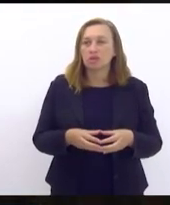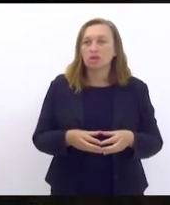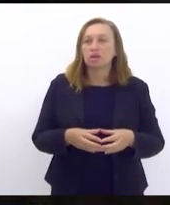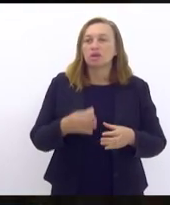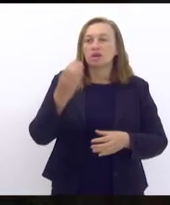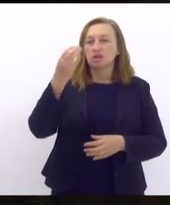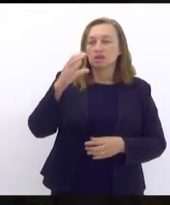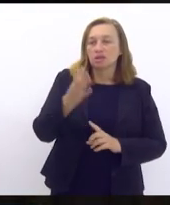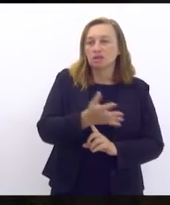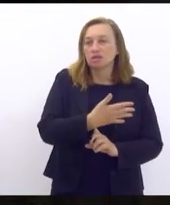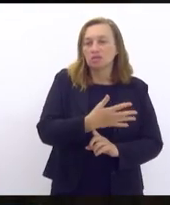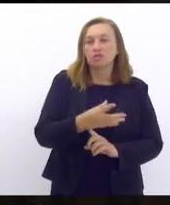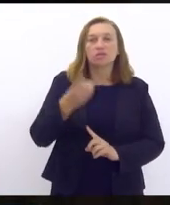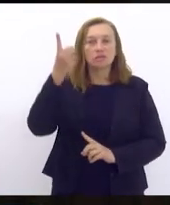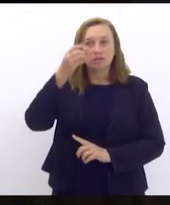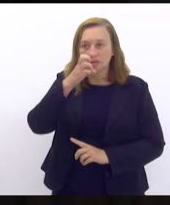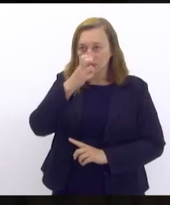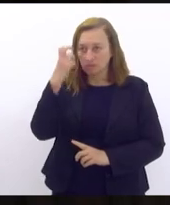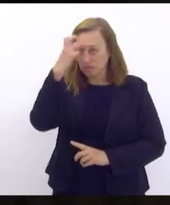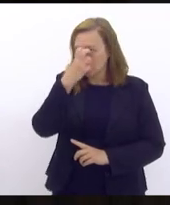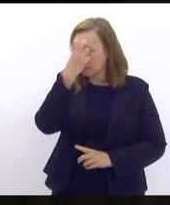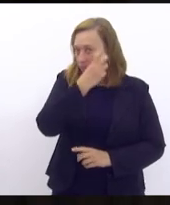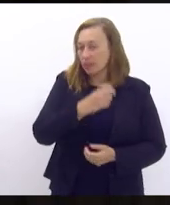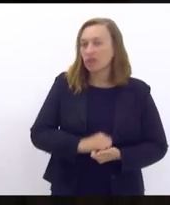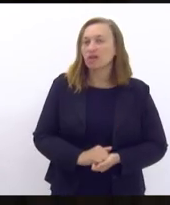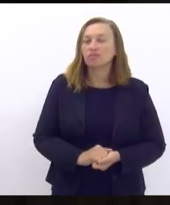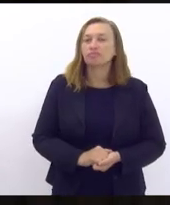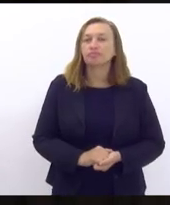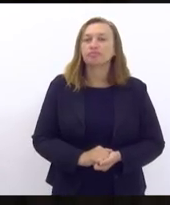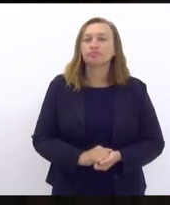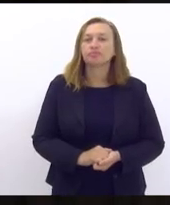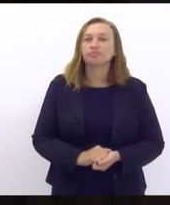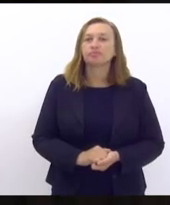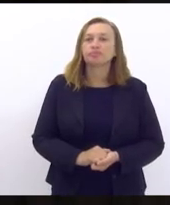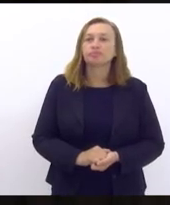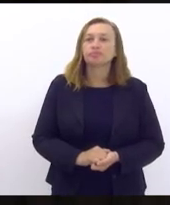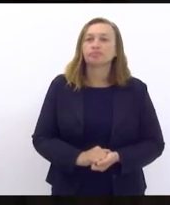e Tecnologia, deputada Élica Takimoto. Deputada